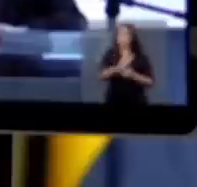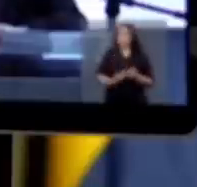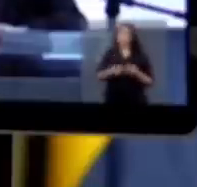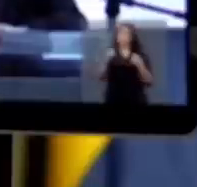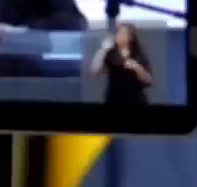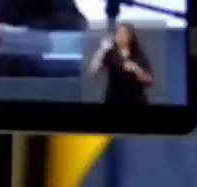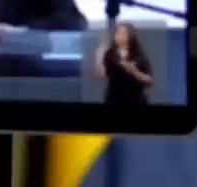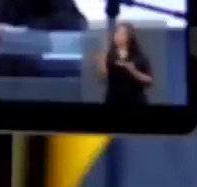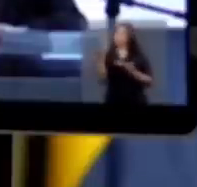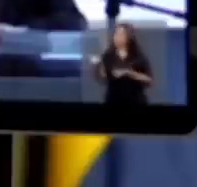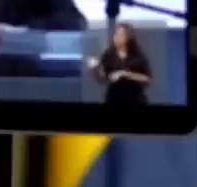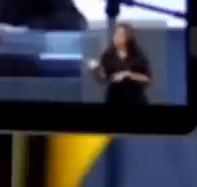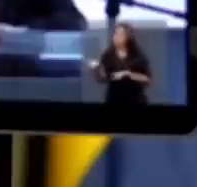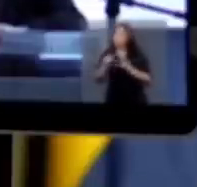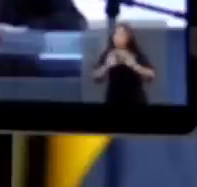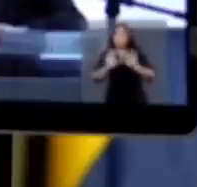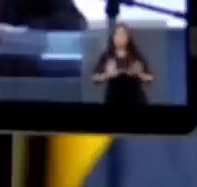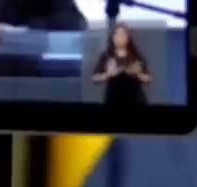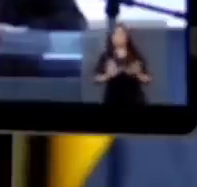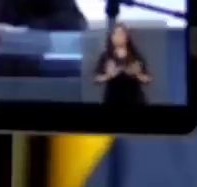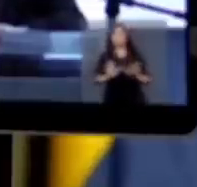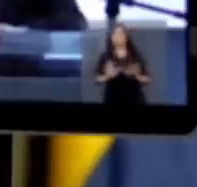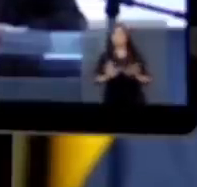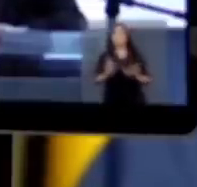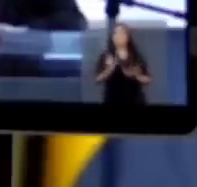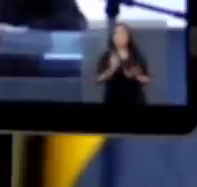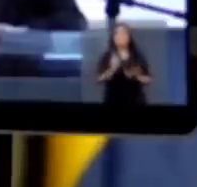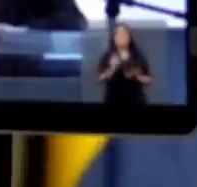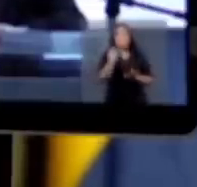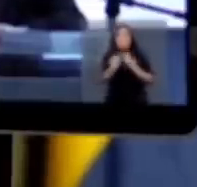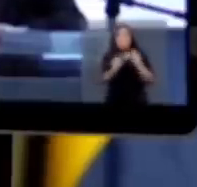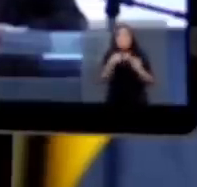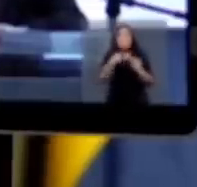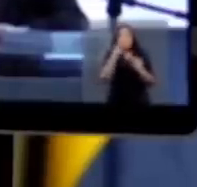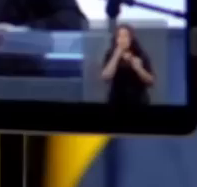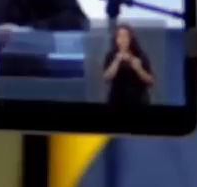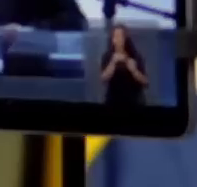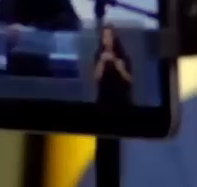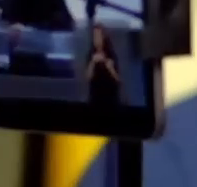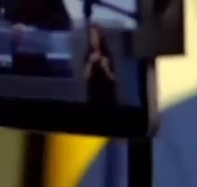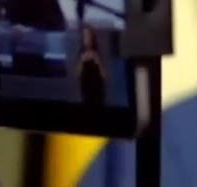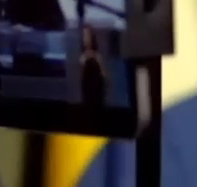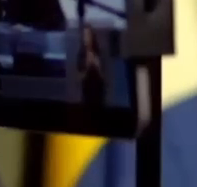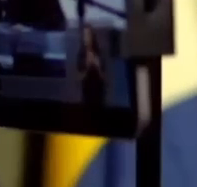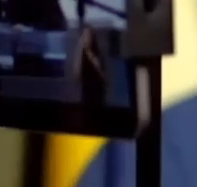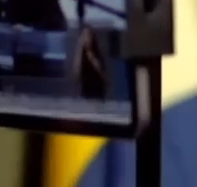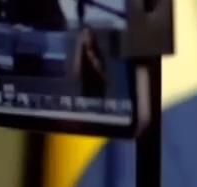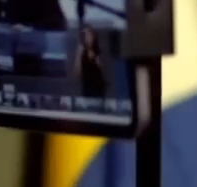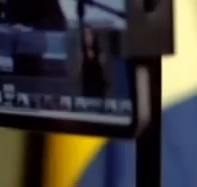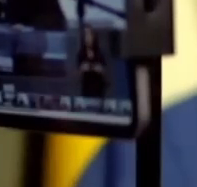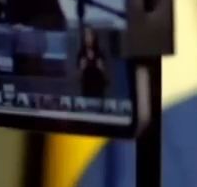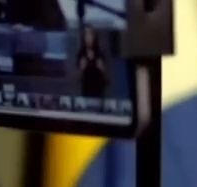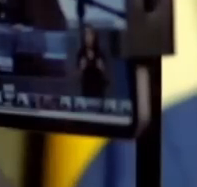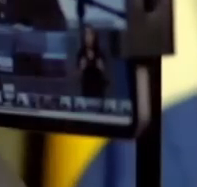solucionado como tal mas não foram poucas vezes que eu vi nesta audiência a ideia de que é necessário que